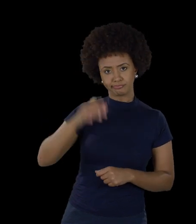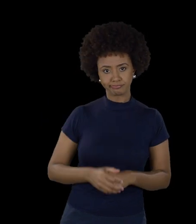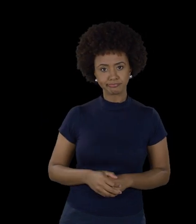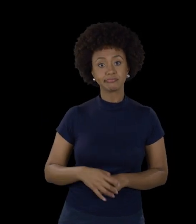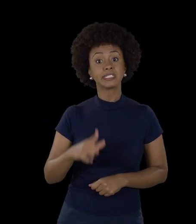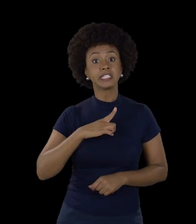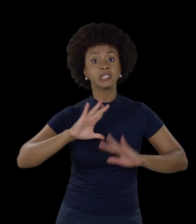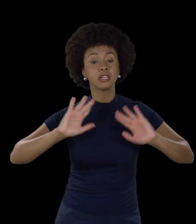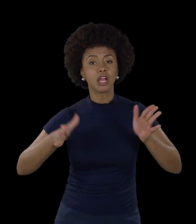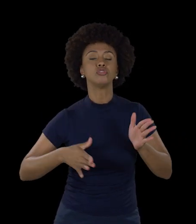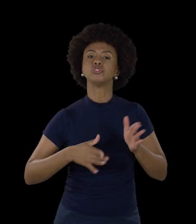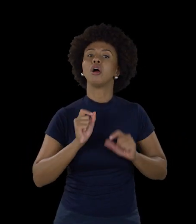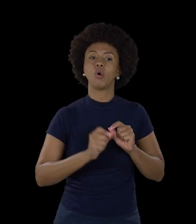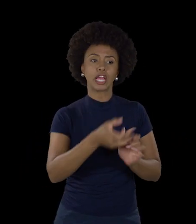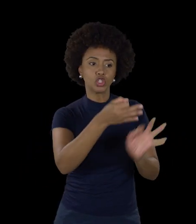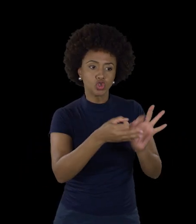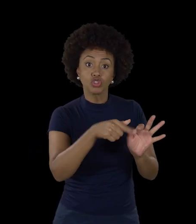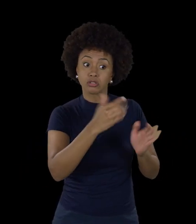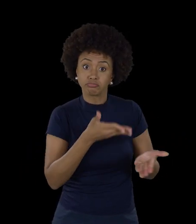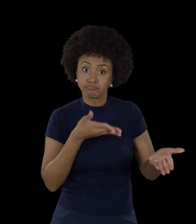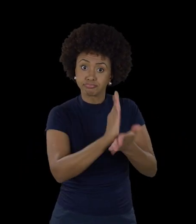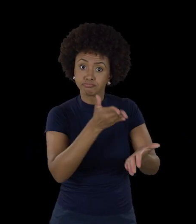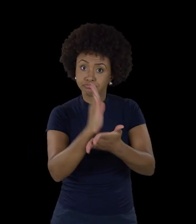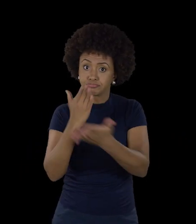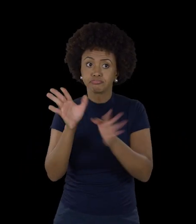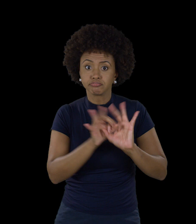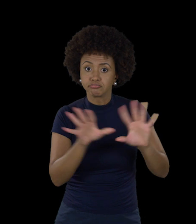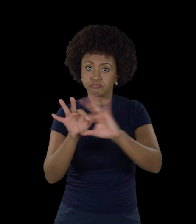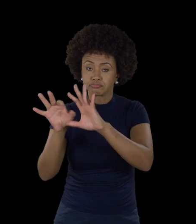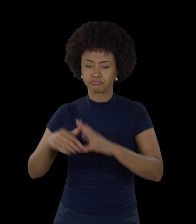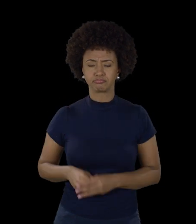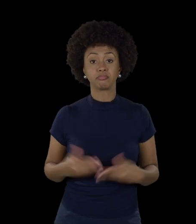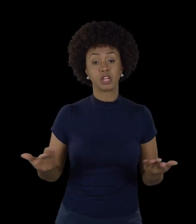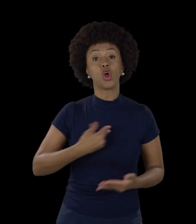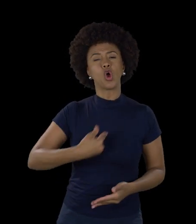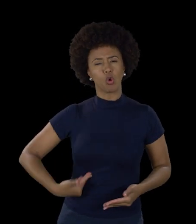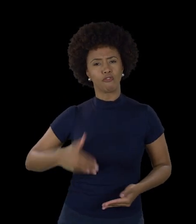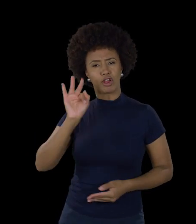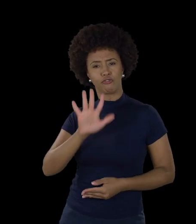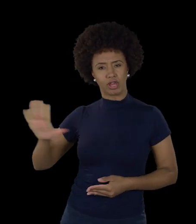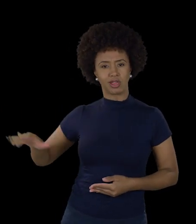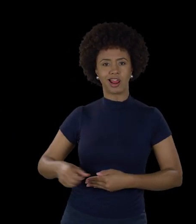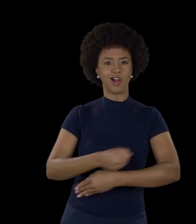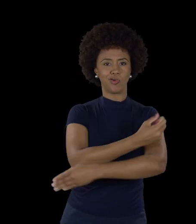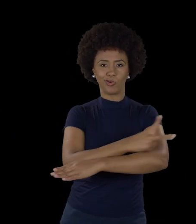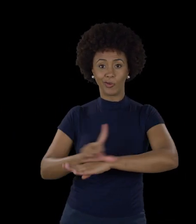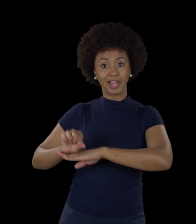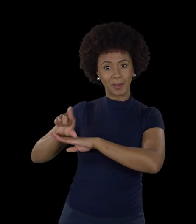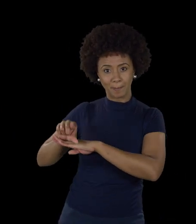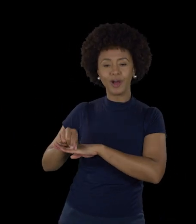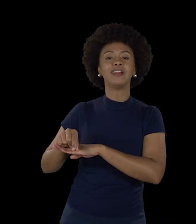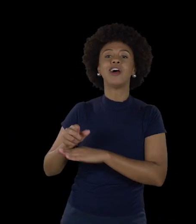jurídico. Em 1998, o governo federal, através do IBAMA, reconheceu a RPPN Cafundó, em Cachoeiro